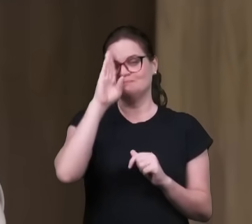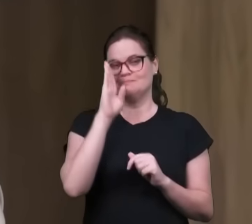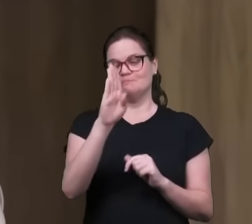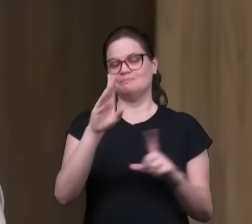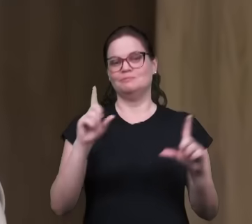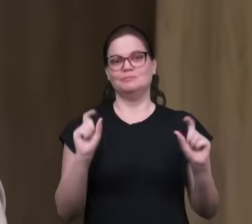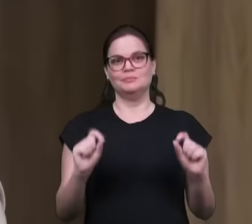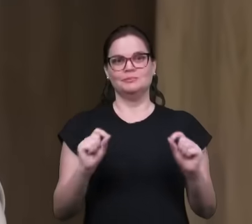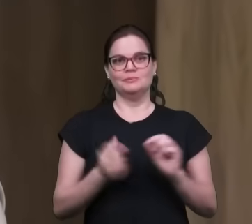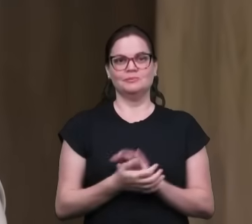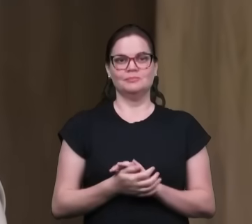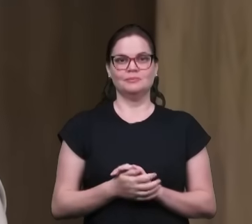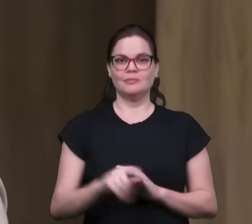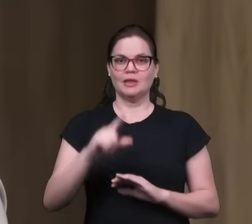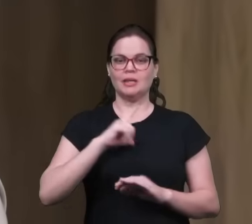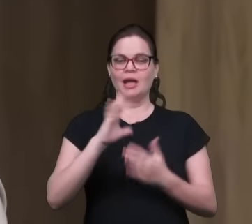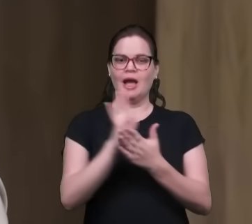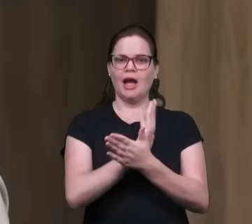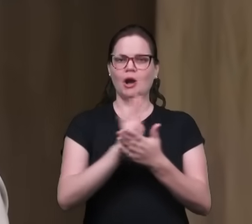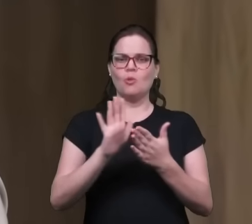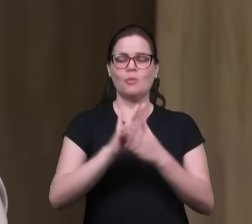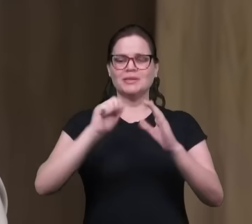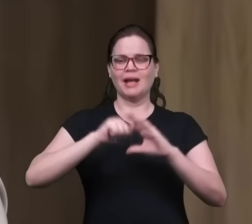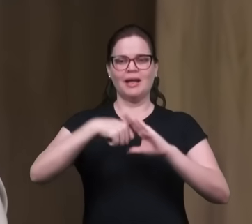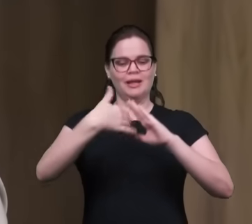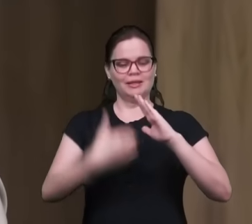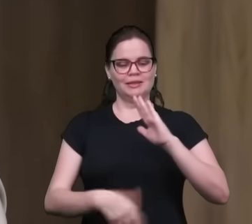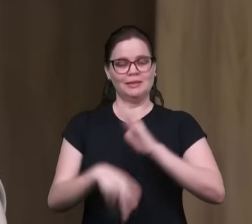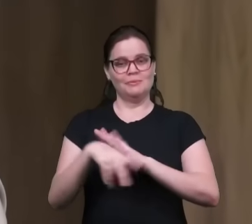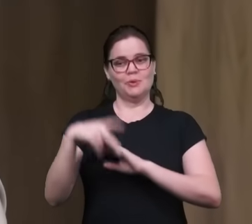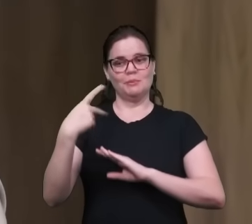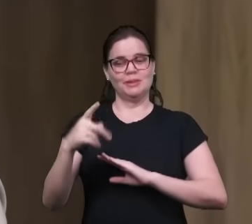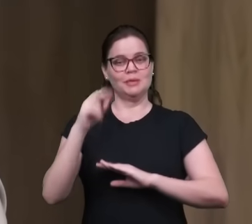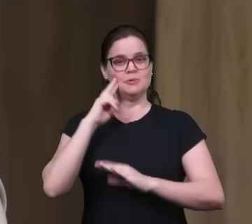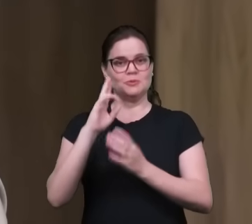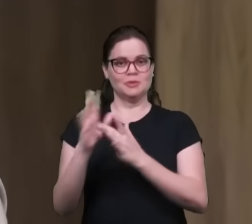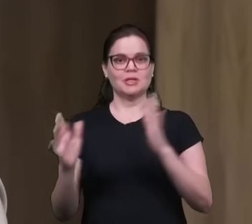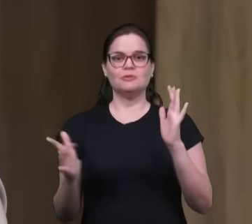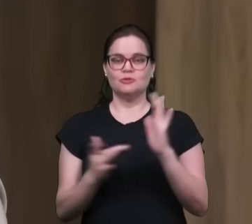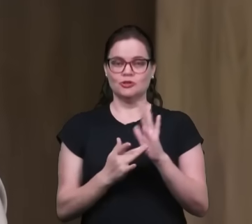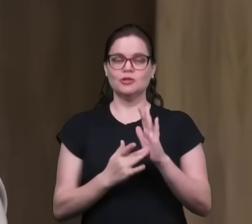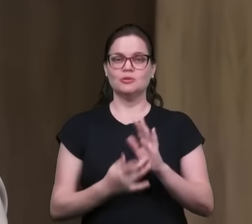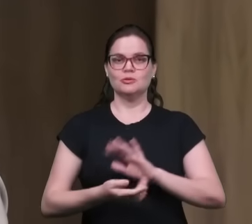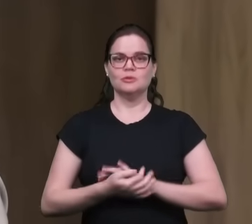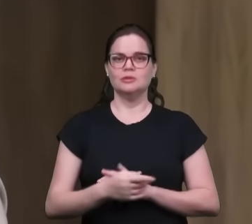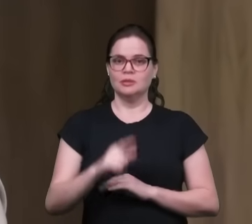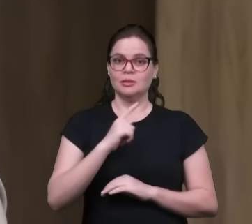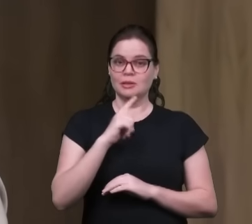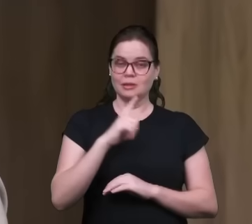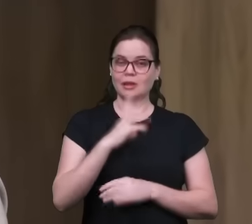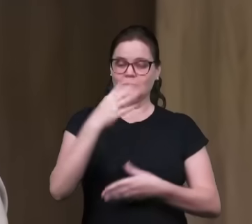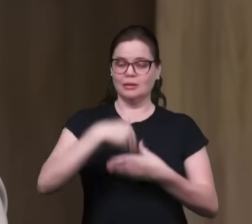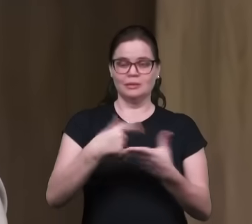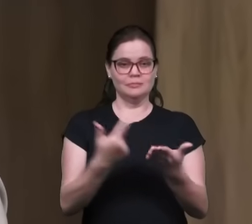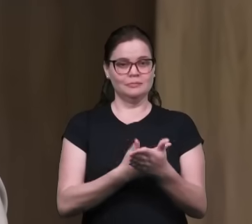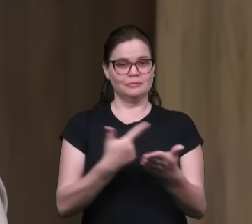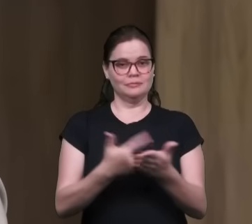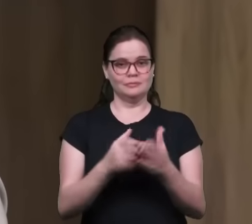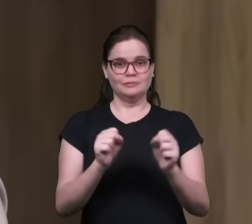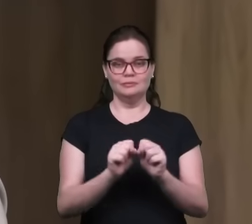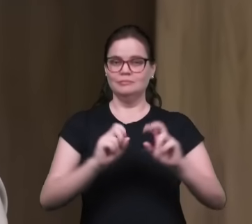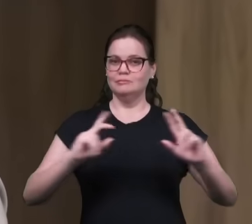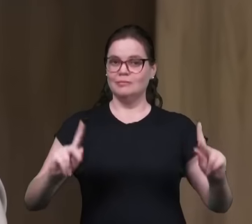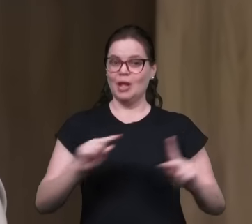relação a alguns títulos ou designações que o Senhor Jesus, que são dadas, né, ao Senhor Jesus, no último livro da Bíblia, né, que é o livro